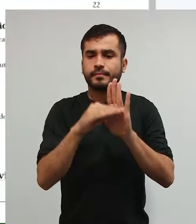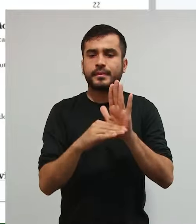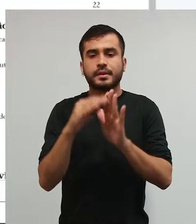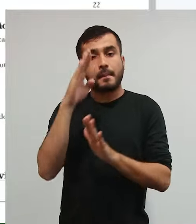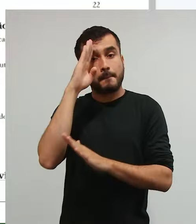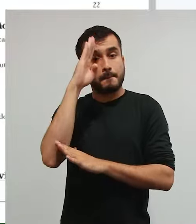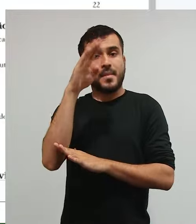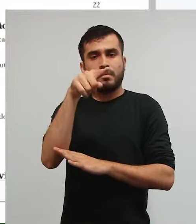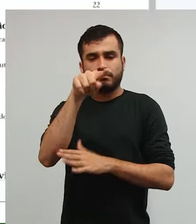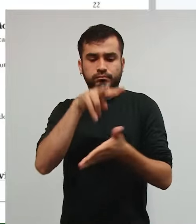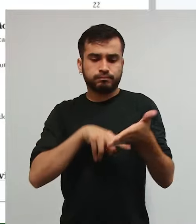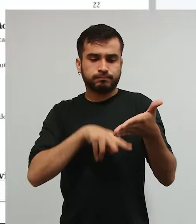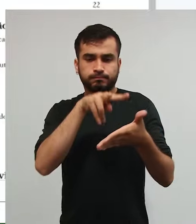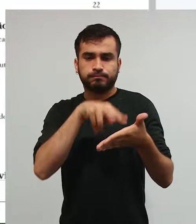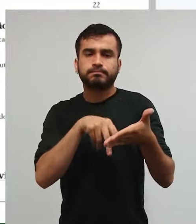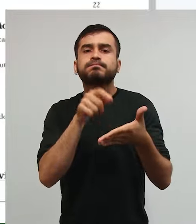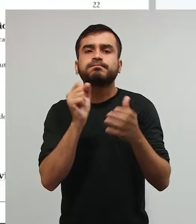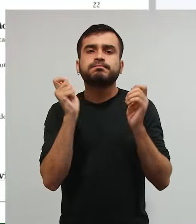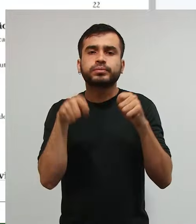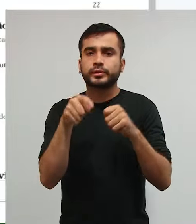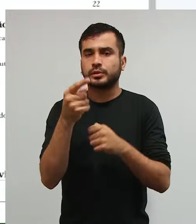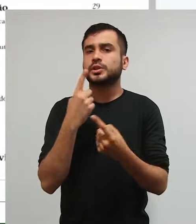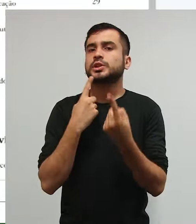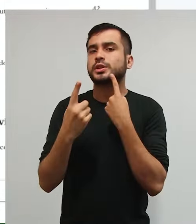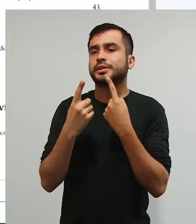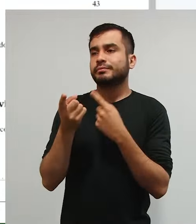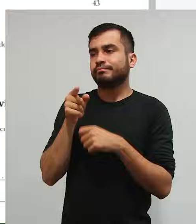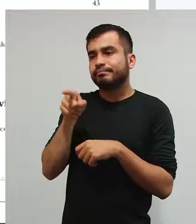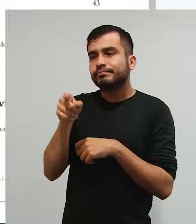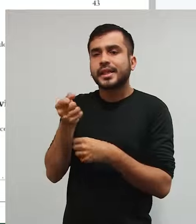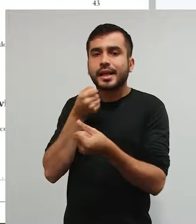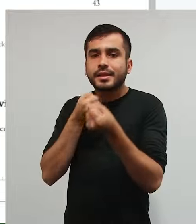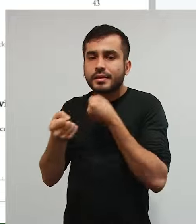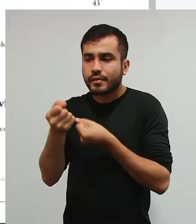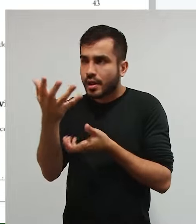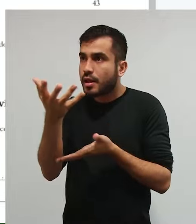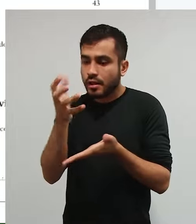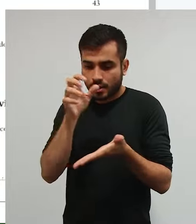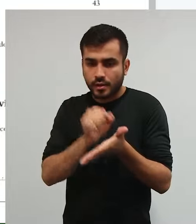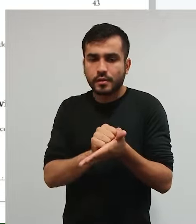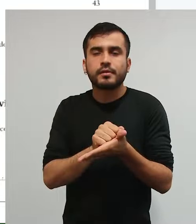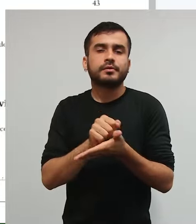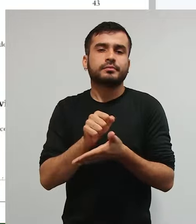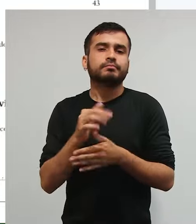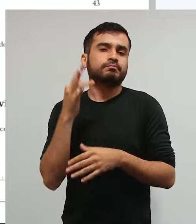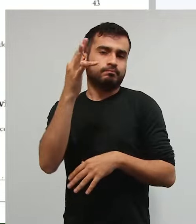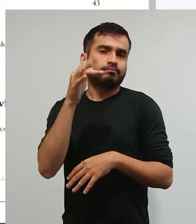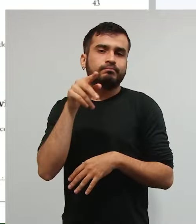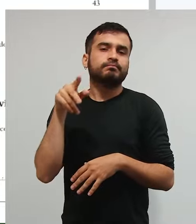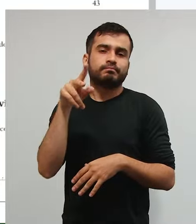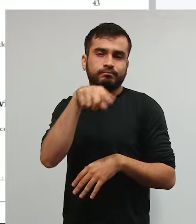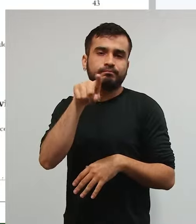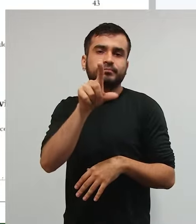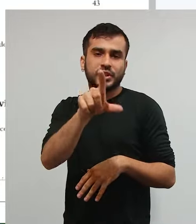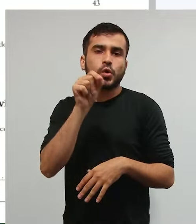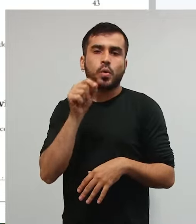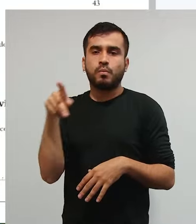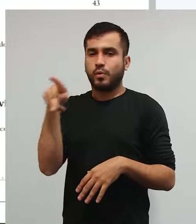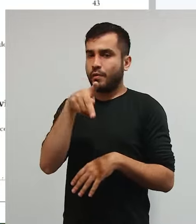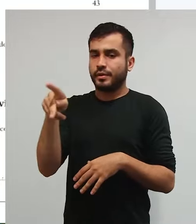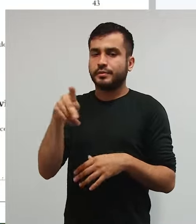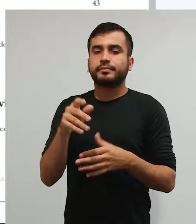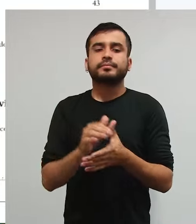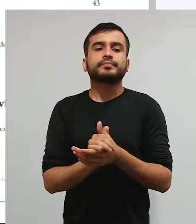tipos de entrevistas qualitativas na educação. Esse é o tópico principal que você vai ler para que você possa realizar uma boa